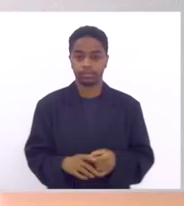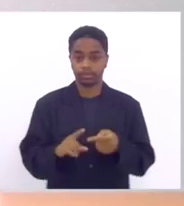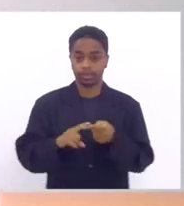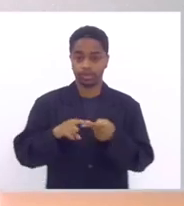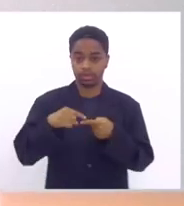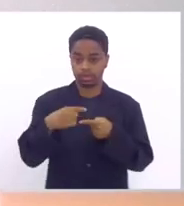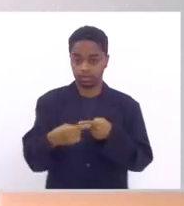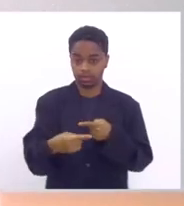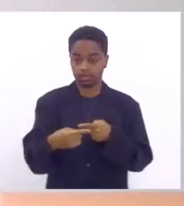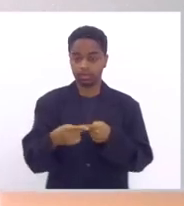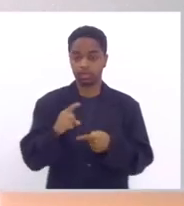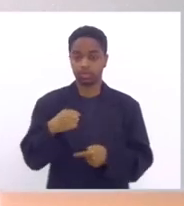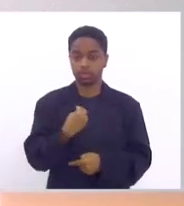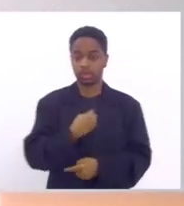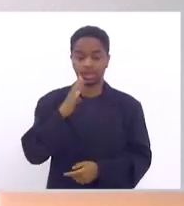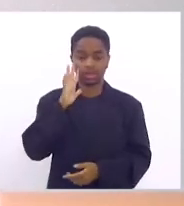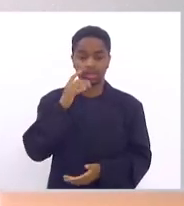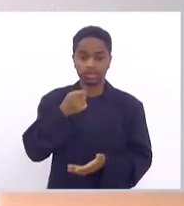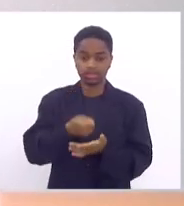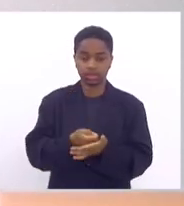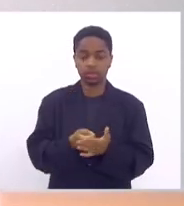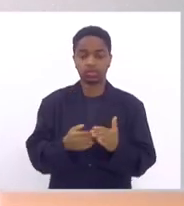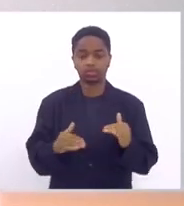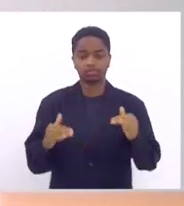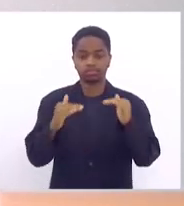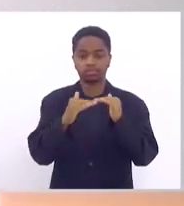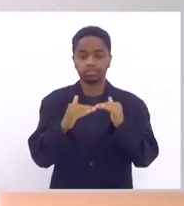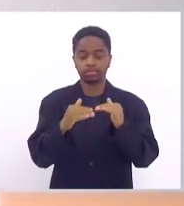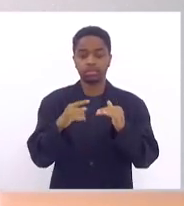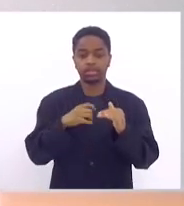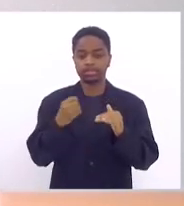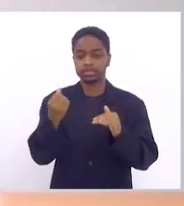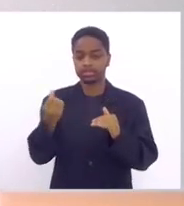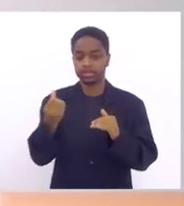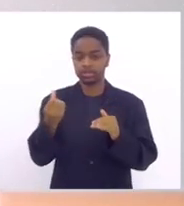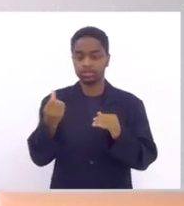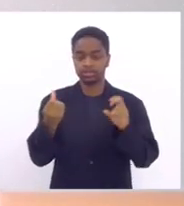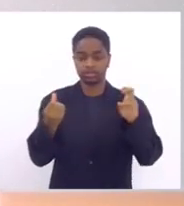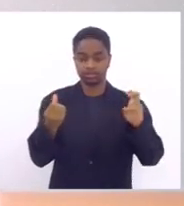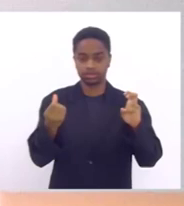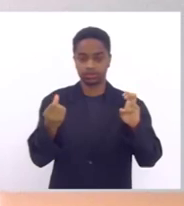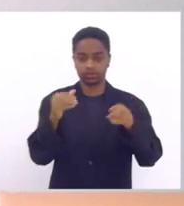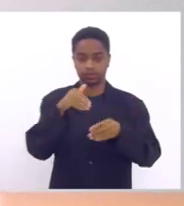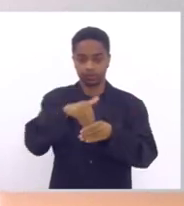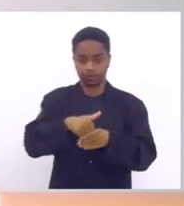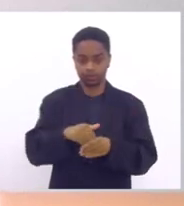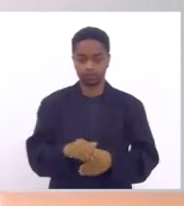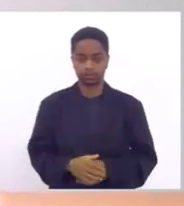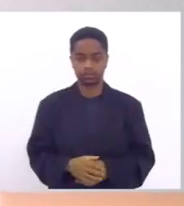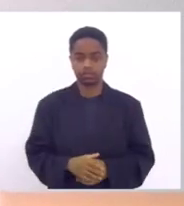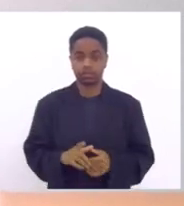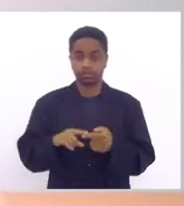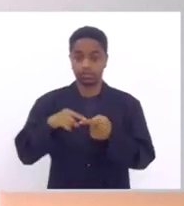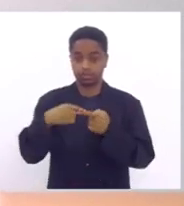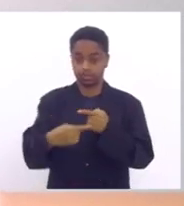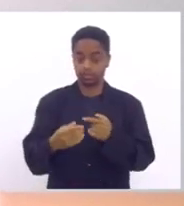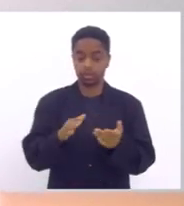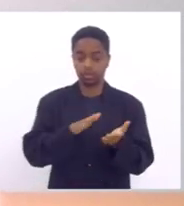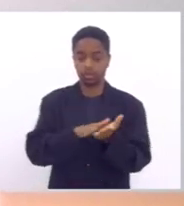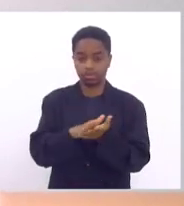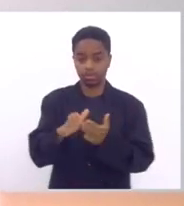tempo nós tivemos uma decisão favorável por seis votos a cinco publicado o acórdão